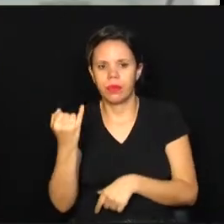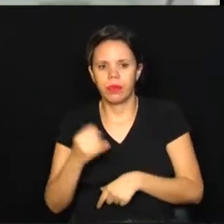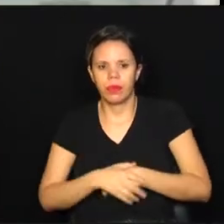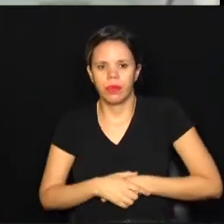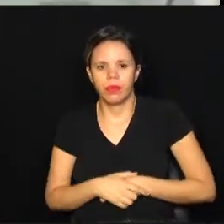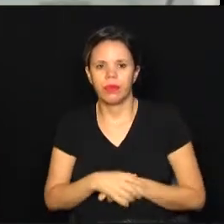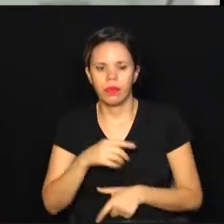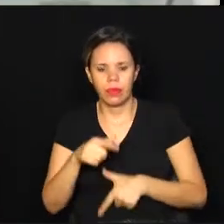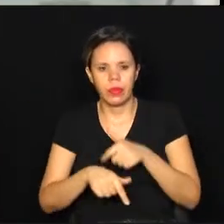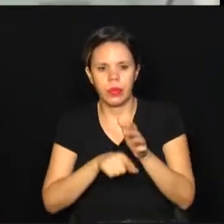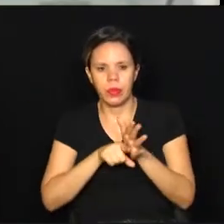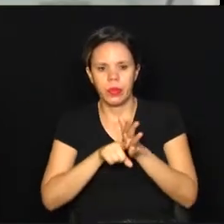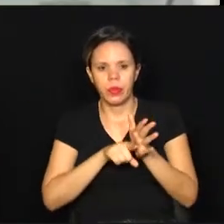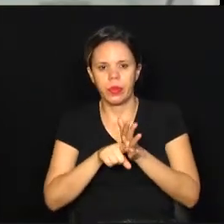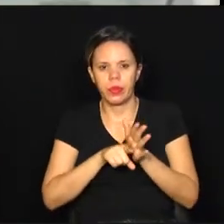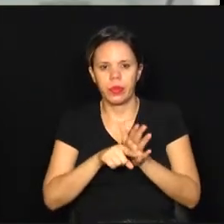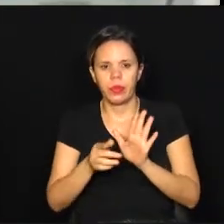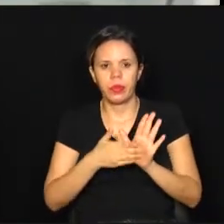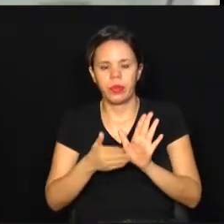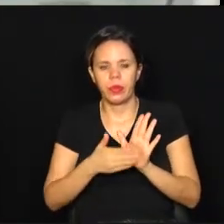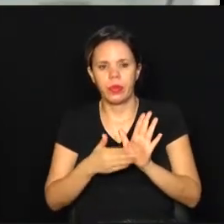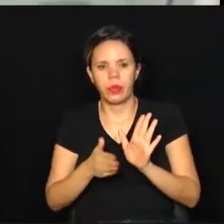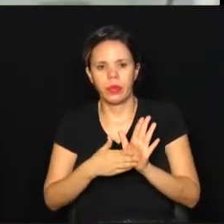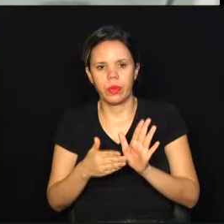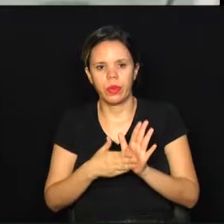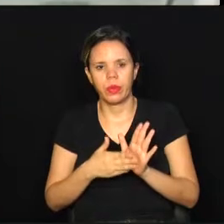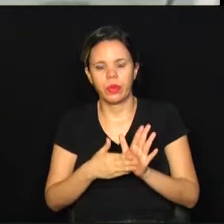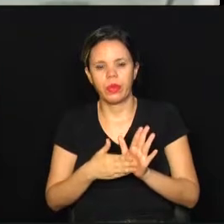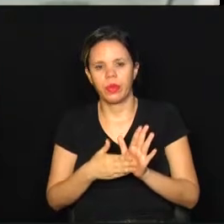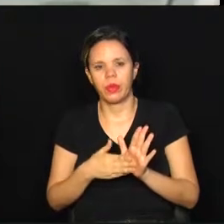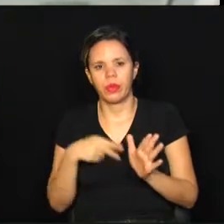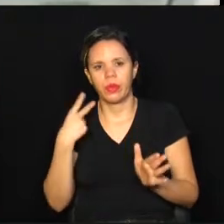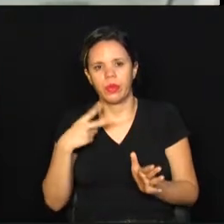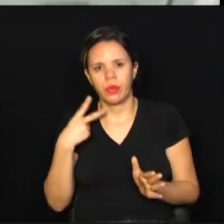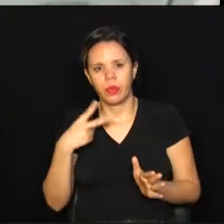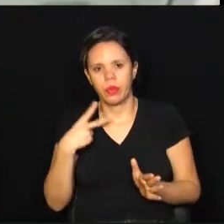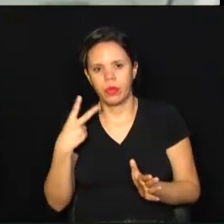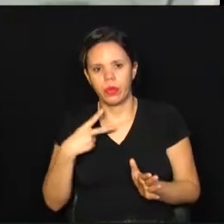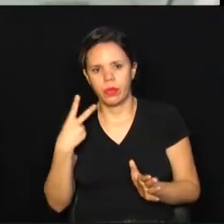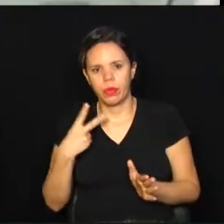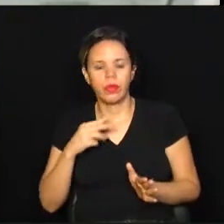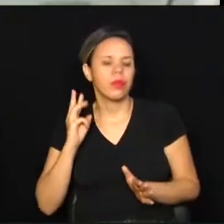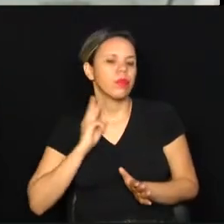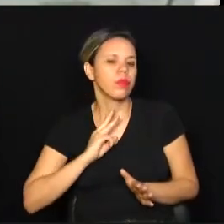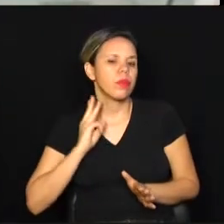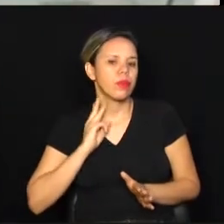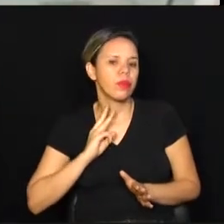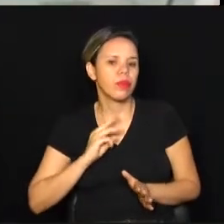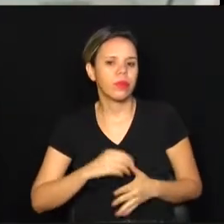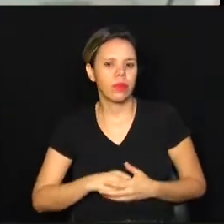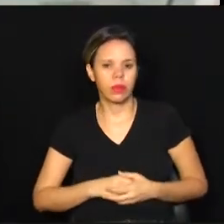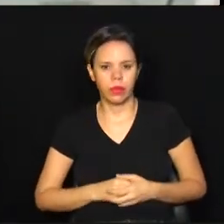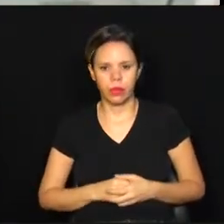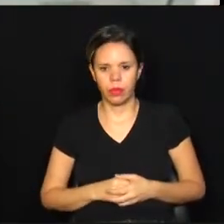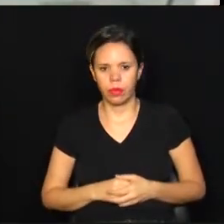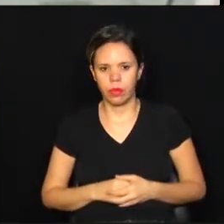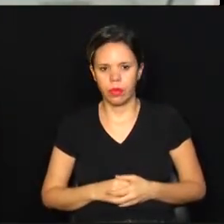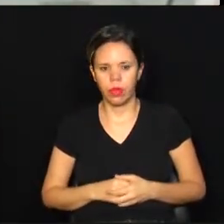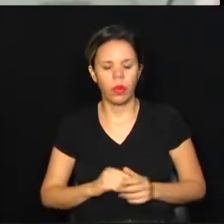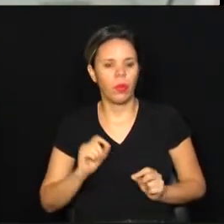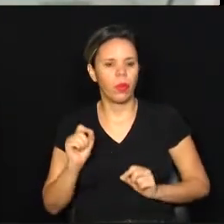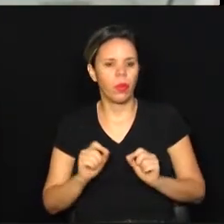dessa comissão de estudos proposta pelo vereador Cecílio, né, que trata